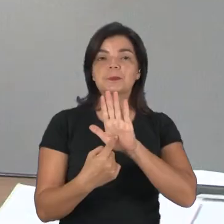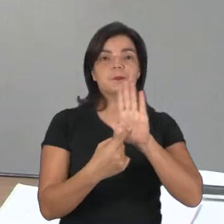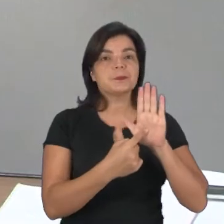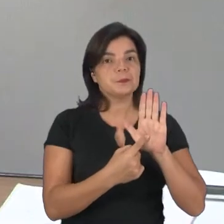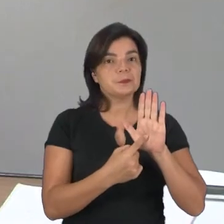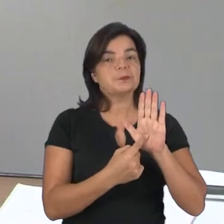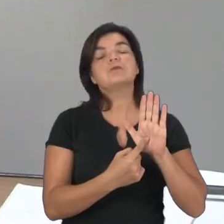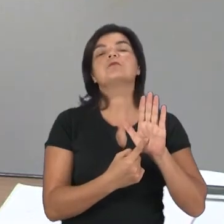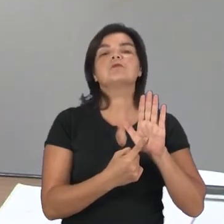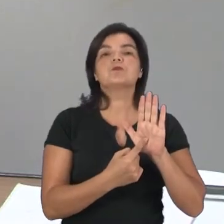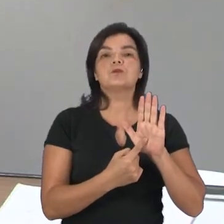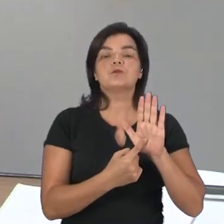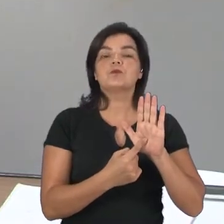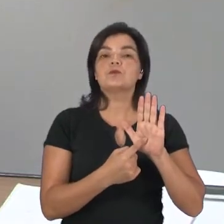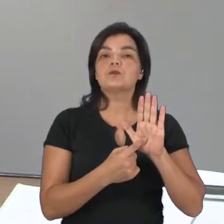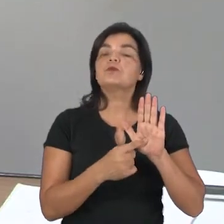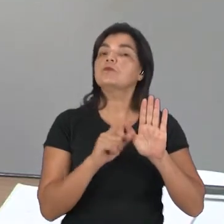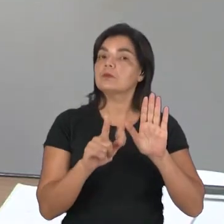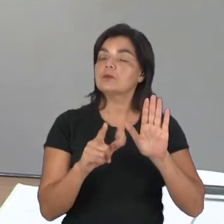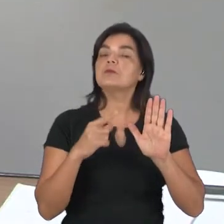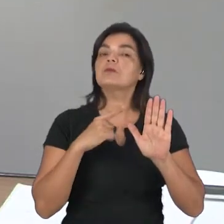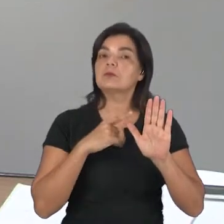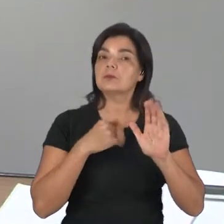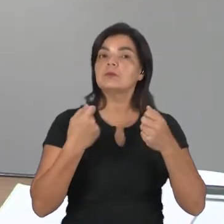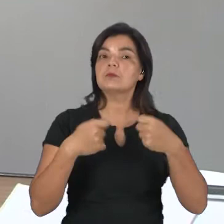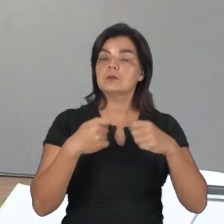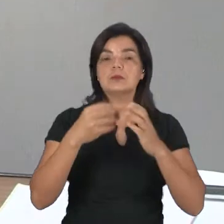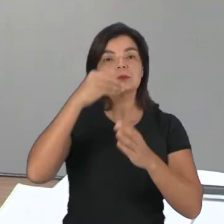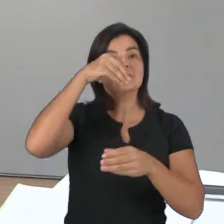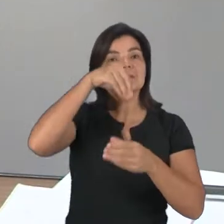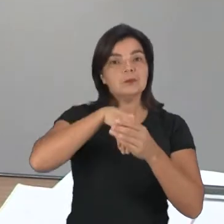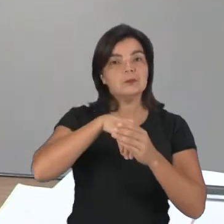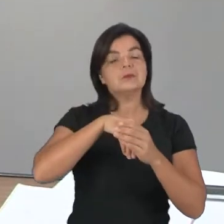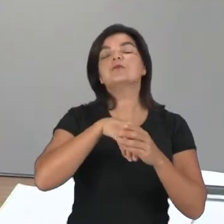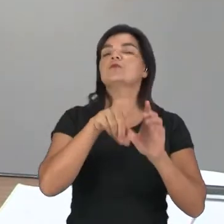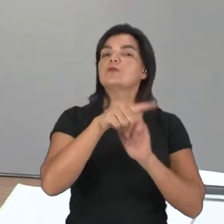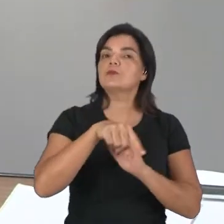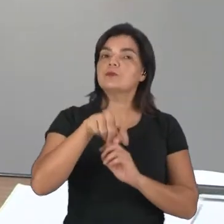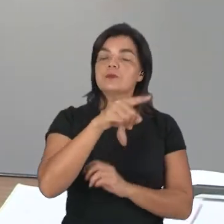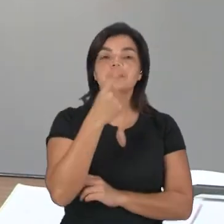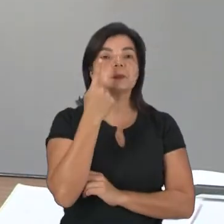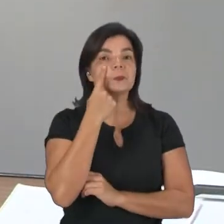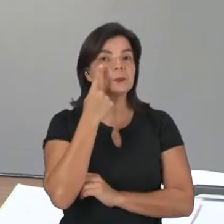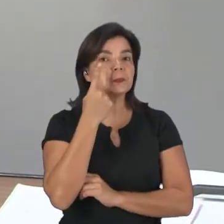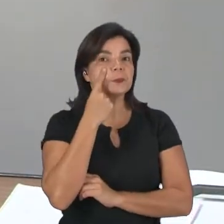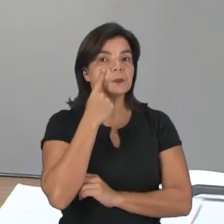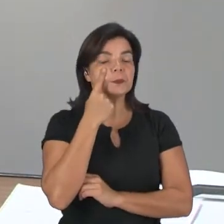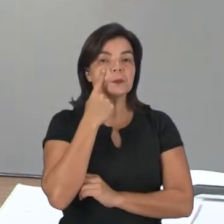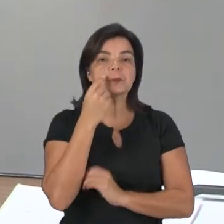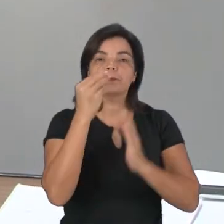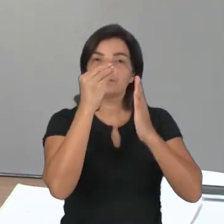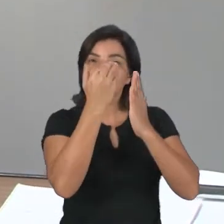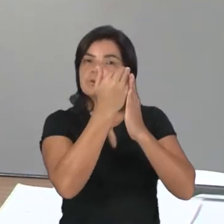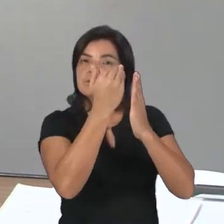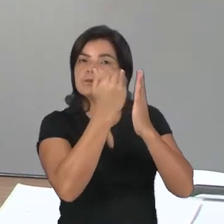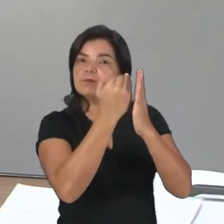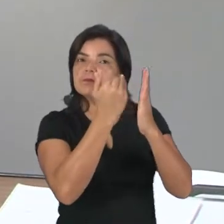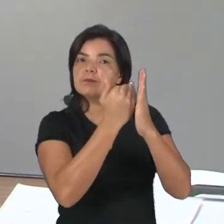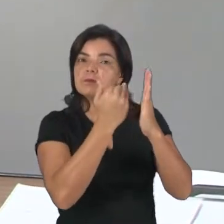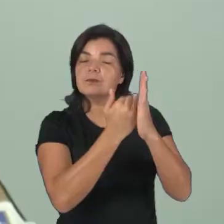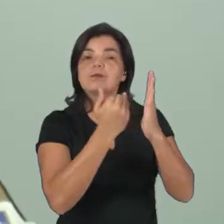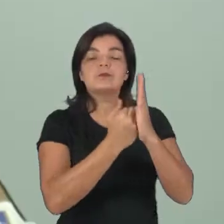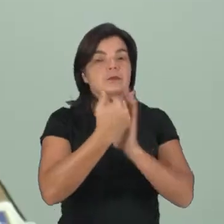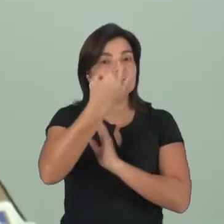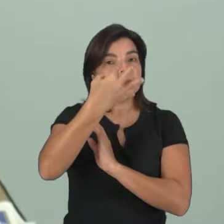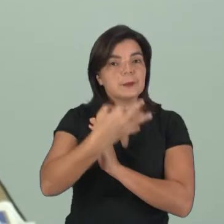aqui uma imagem e os ingredientes devem estar nos na receita e você deve seguir Fiel para que a sua